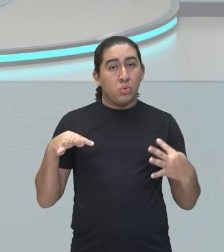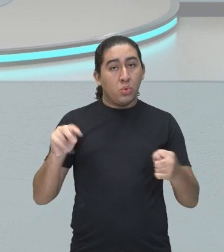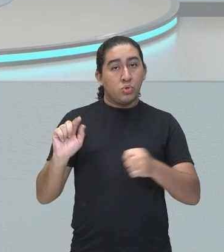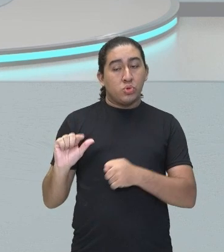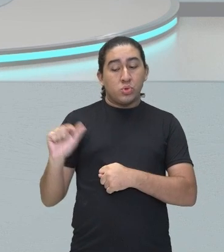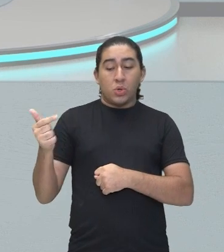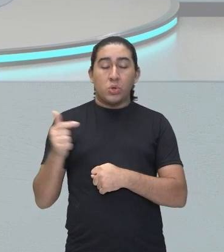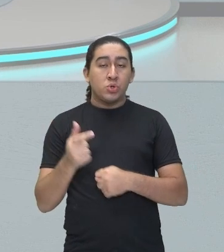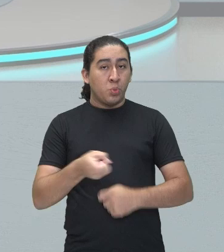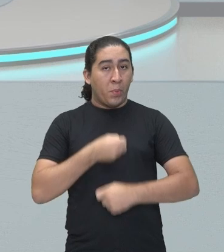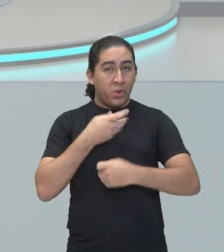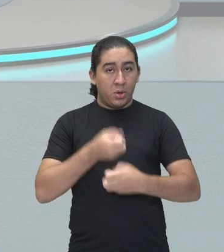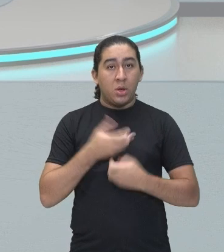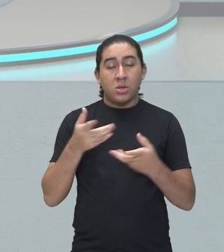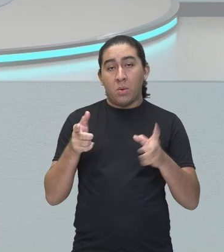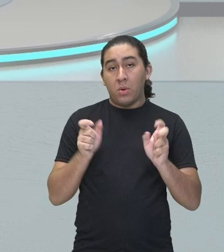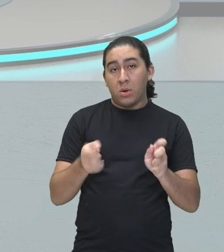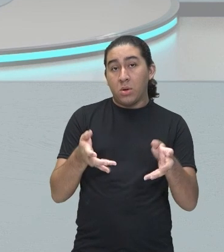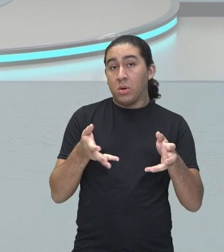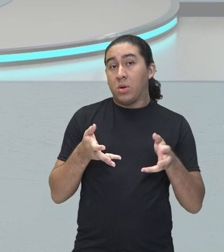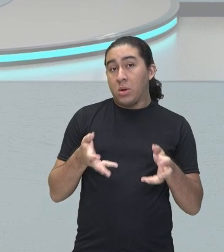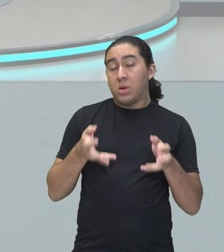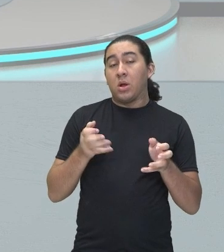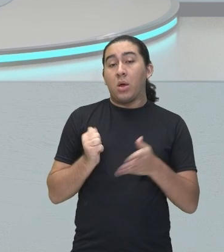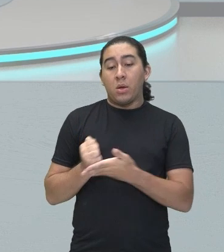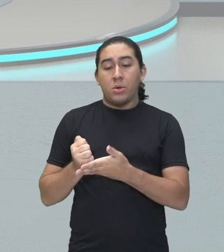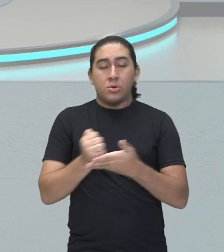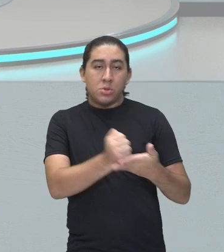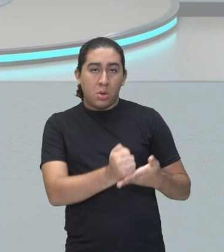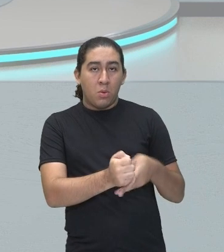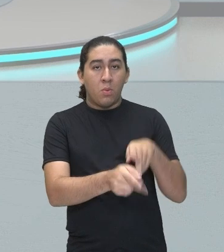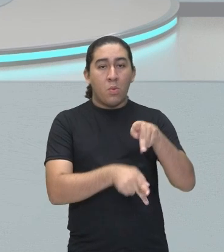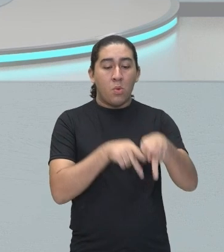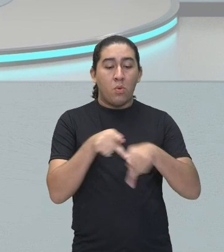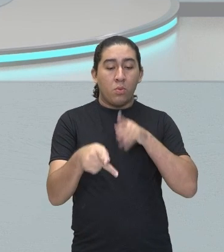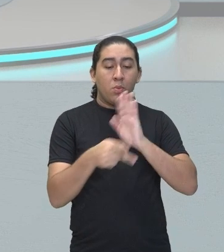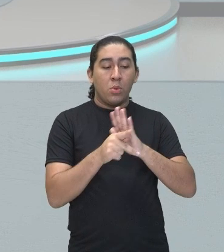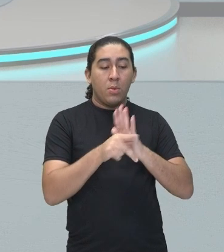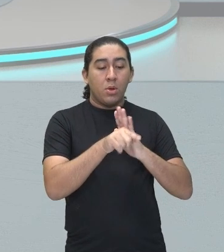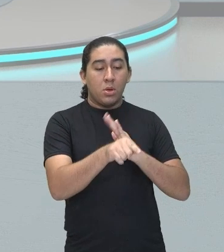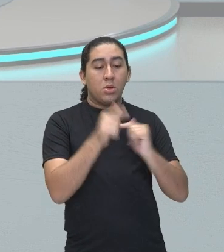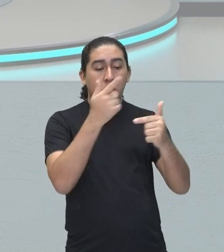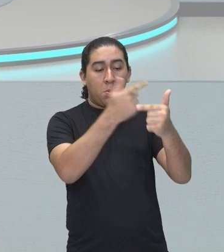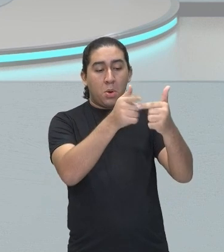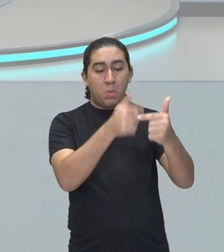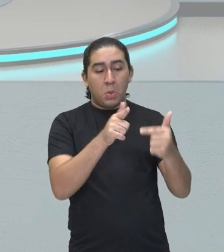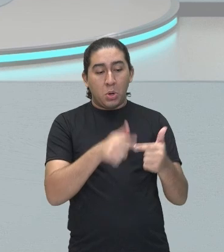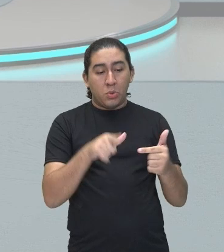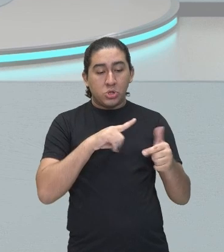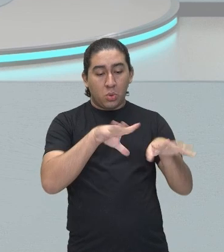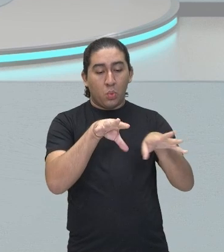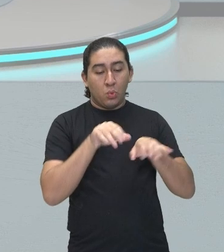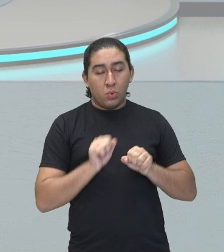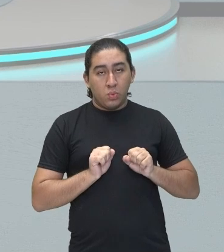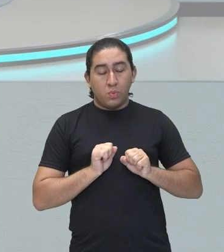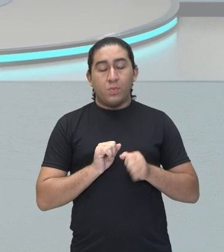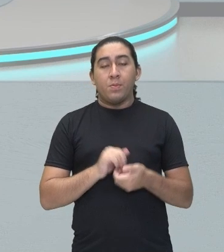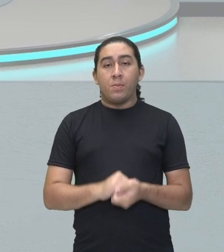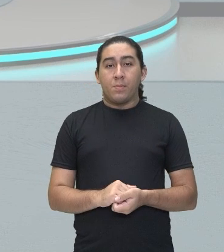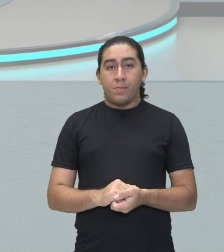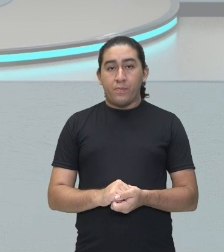os tempos, eles abraçam as causas das pessoas mais sofridas da sociedade,